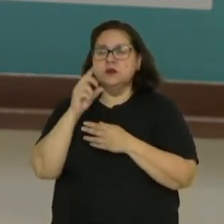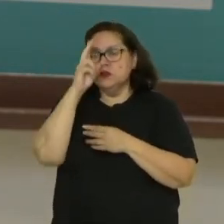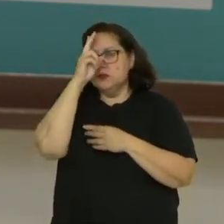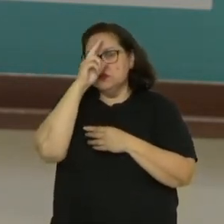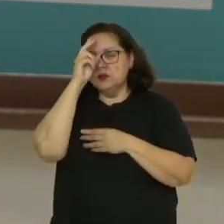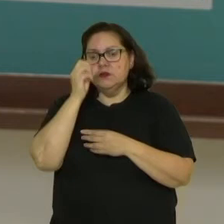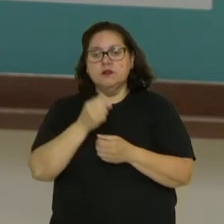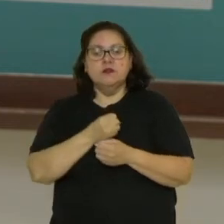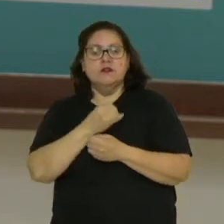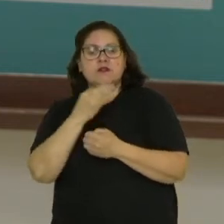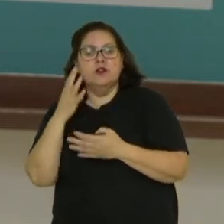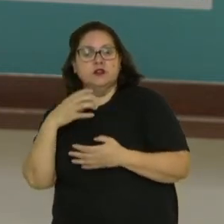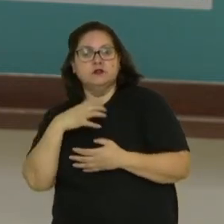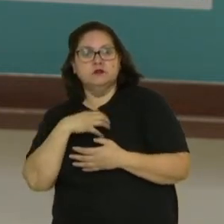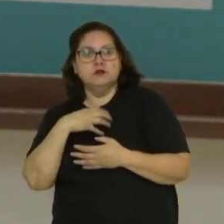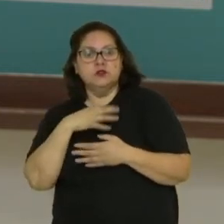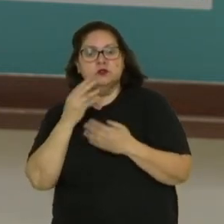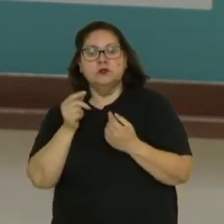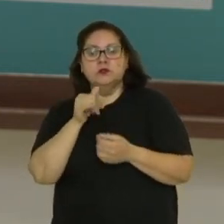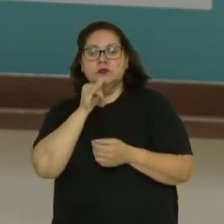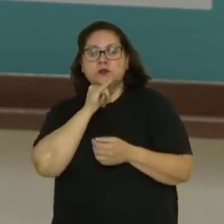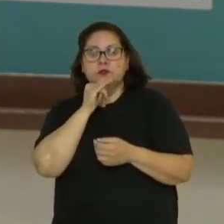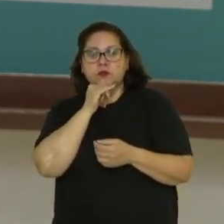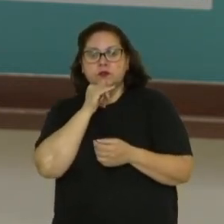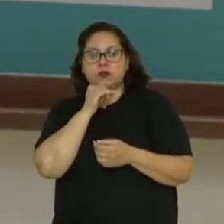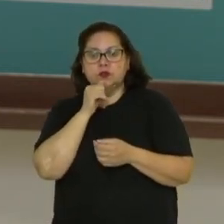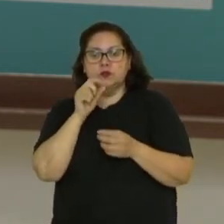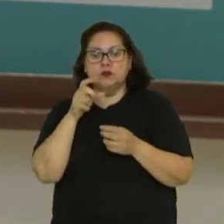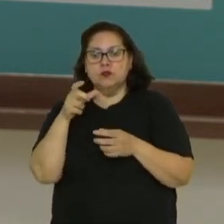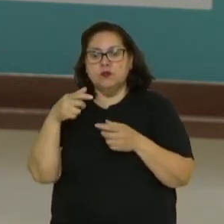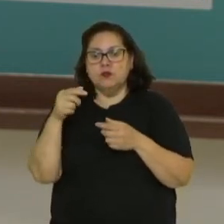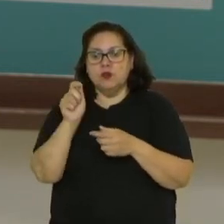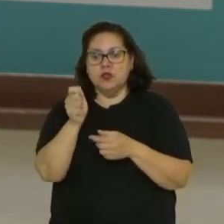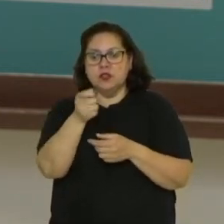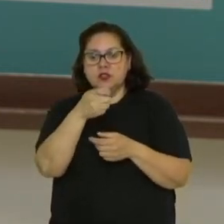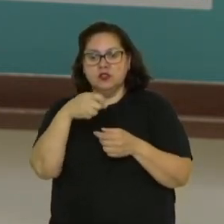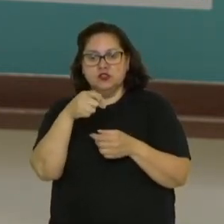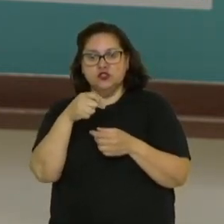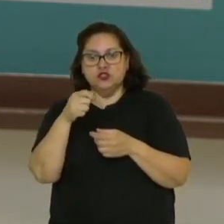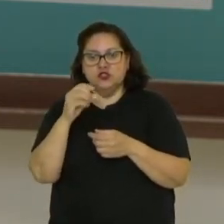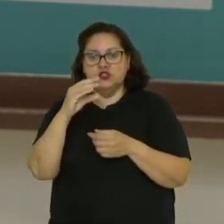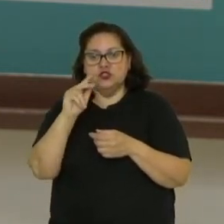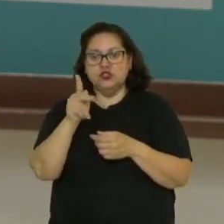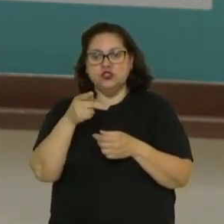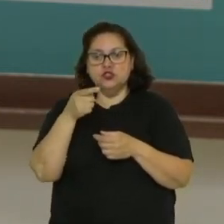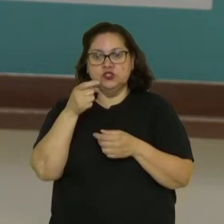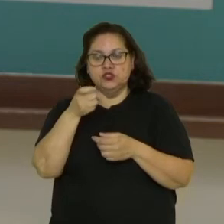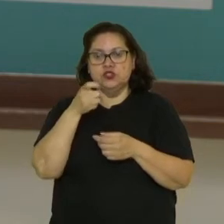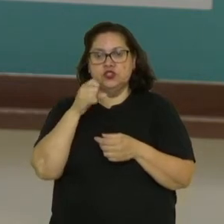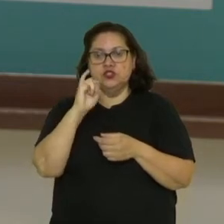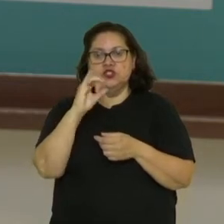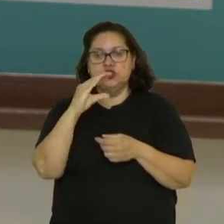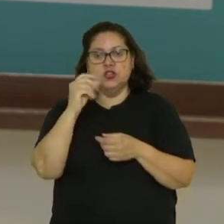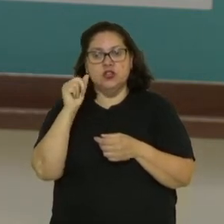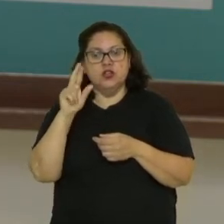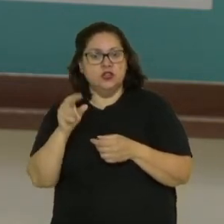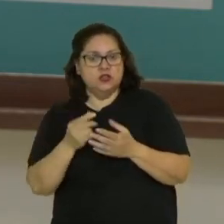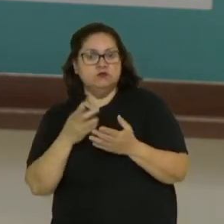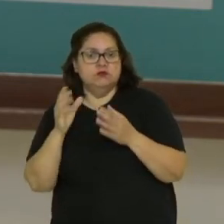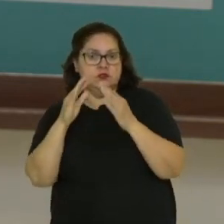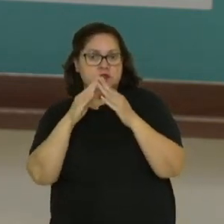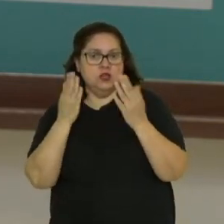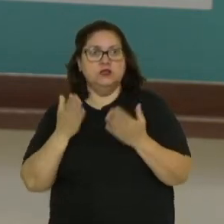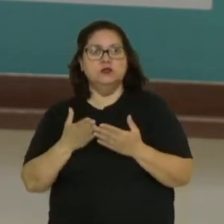lembra vários formatos. Por exemplo, de uma xícara que nós temos em casa, eu quero saber o volume, a capacidade dessa